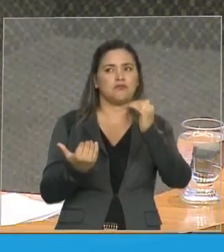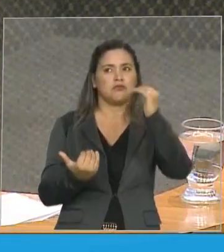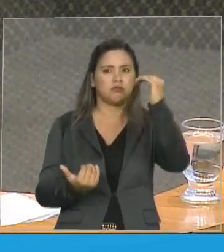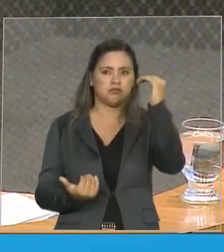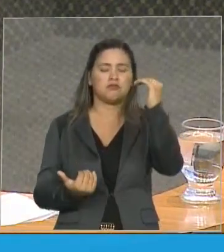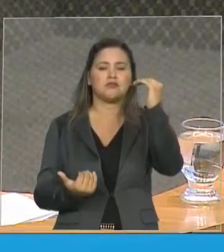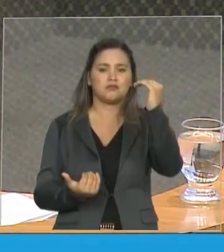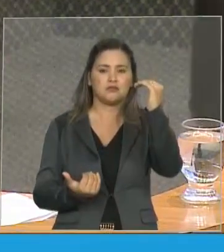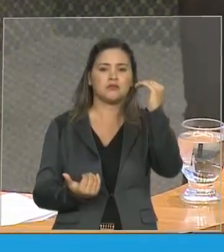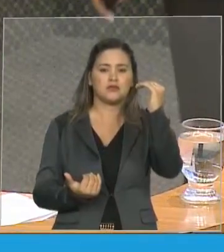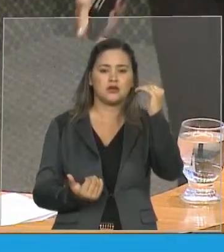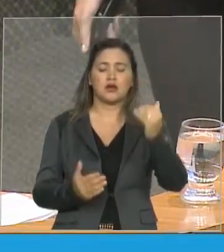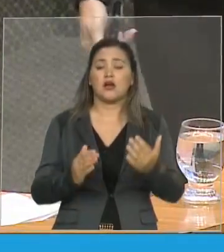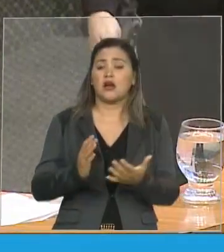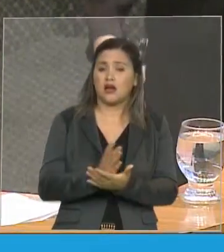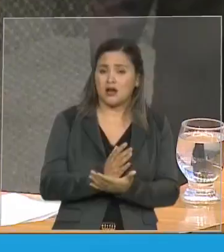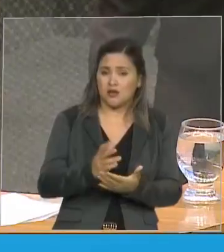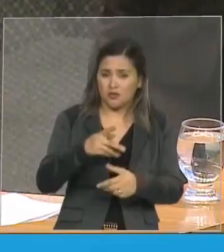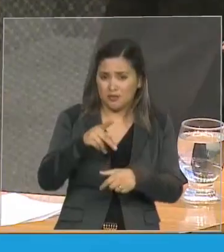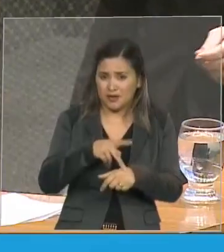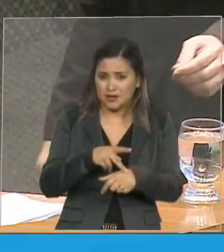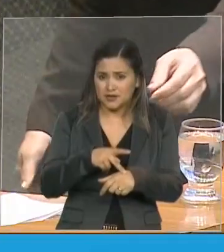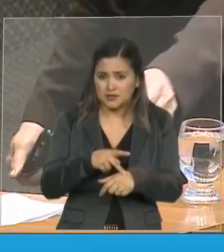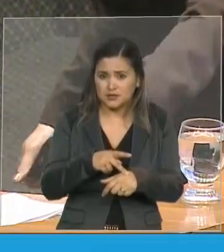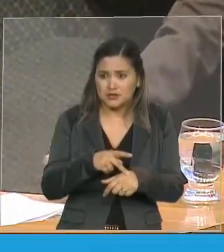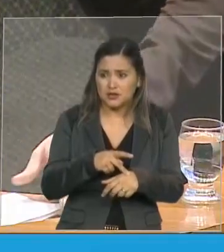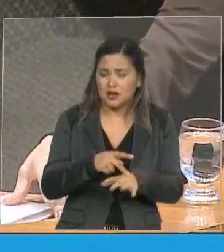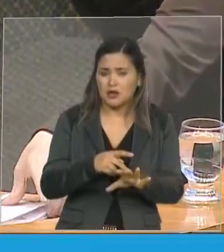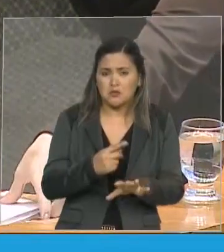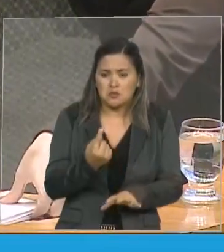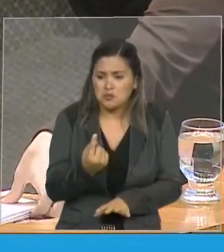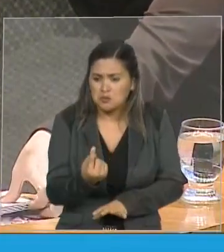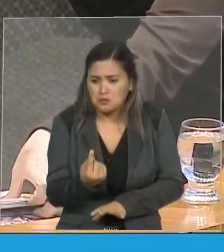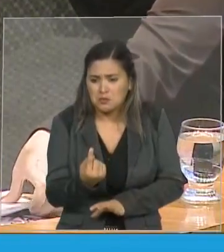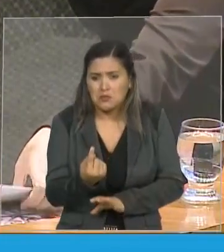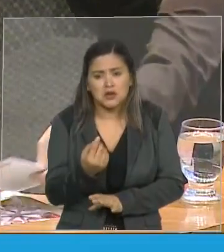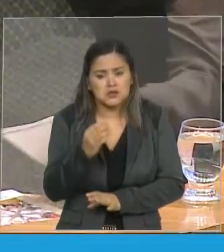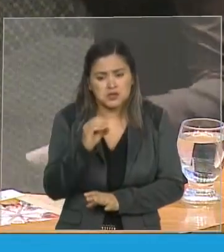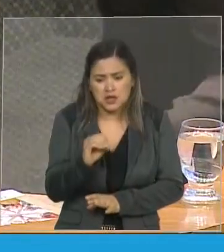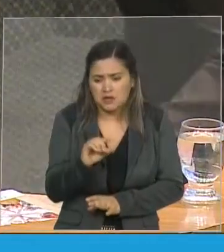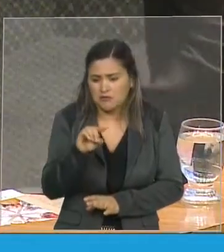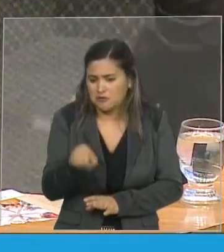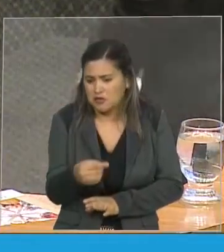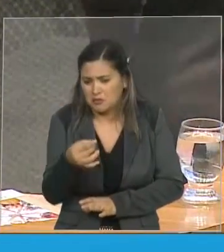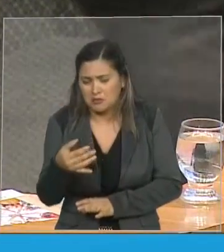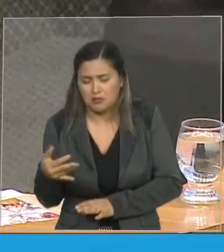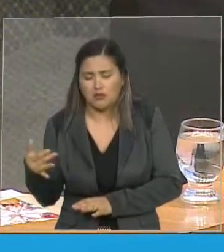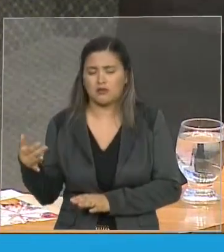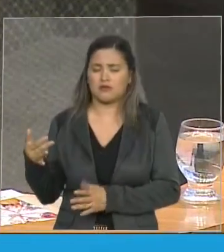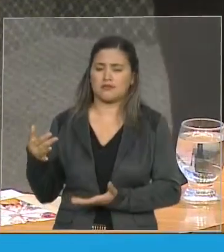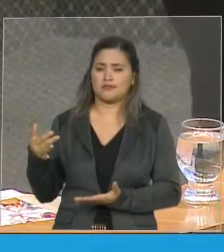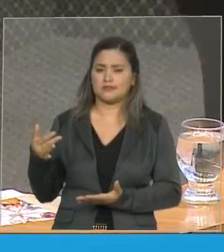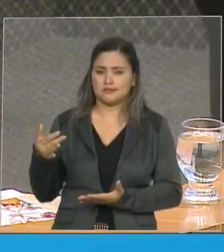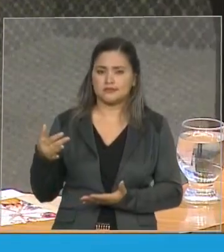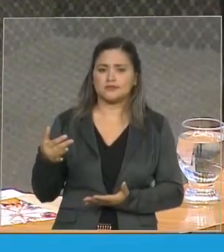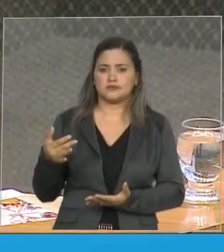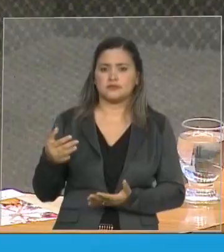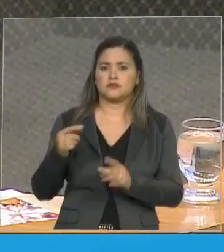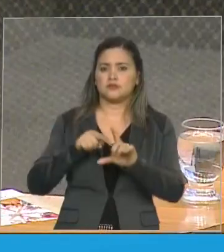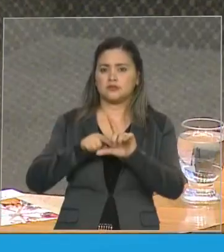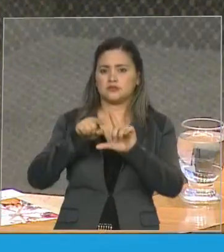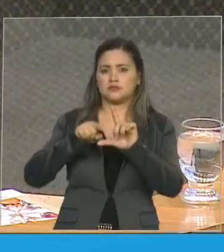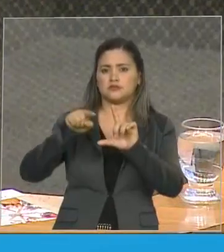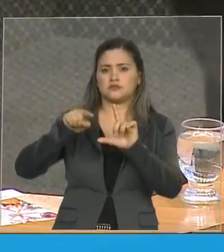1, é 0, qualquer coisa. Então, os dados objetivos mostram que